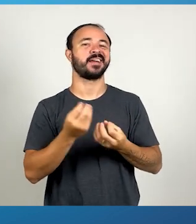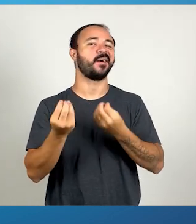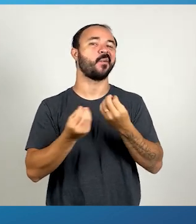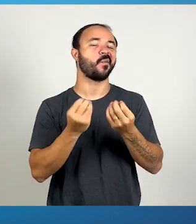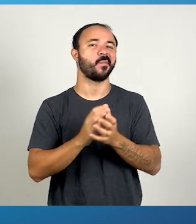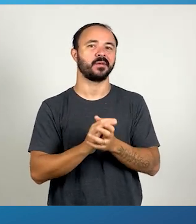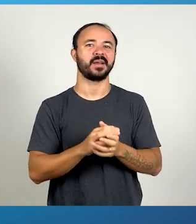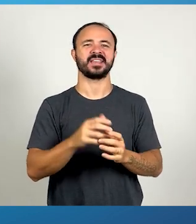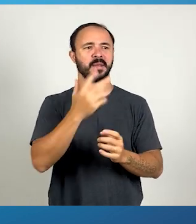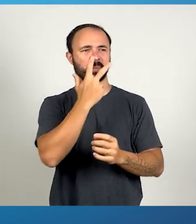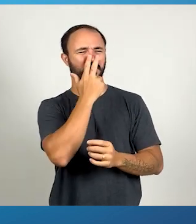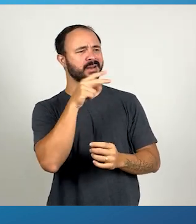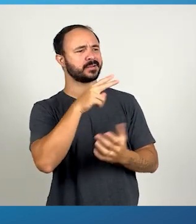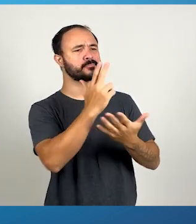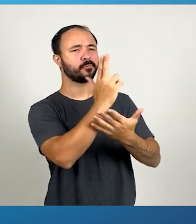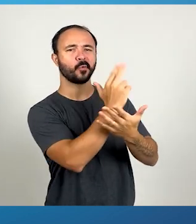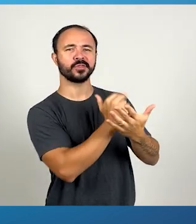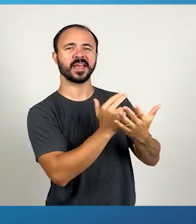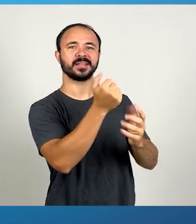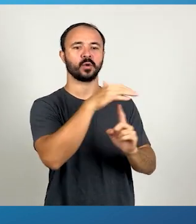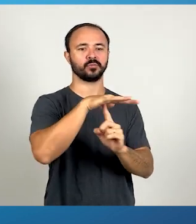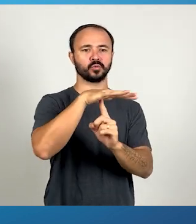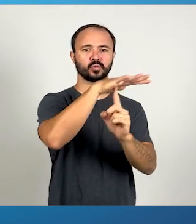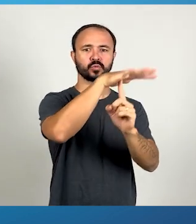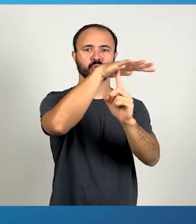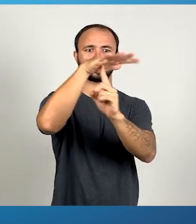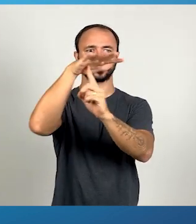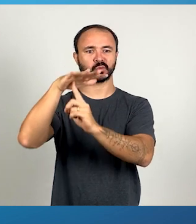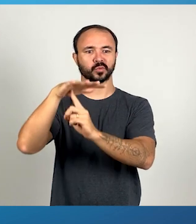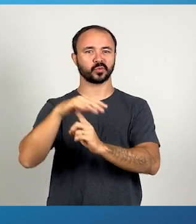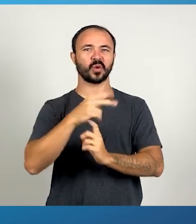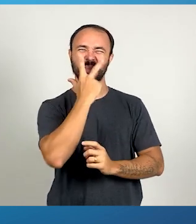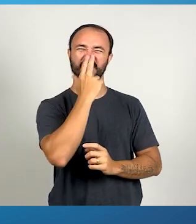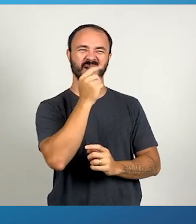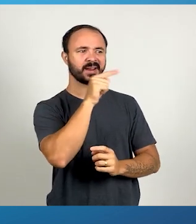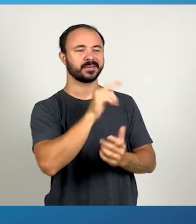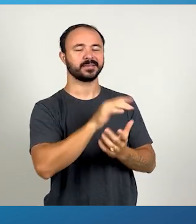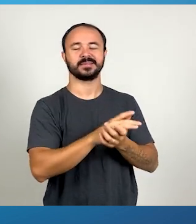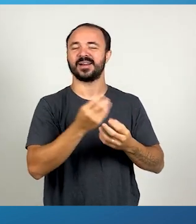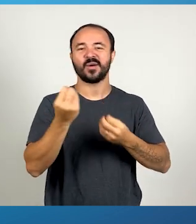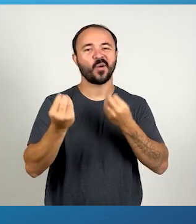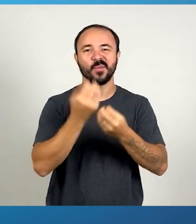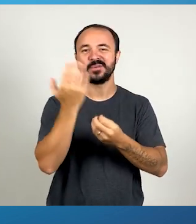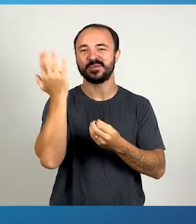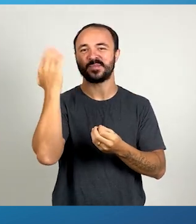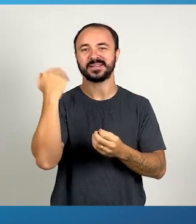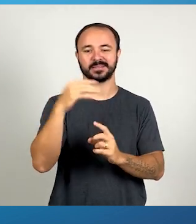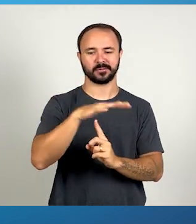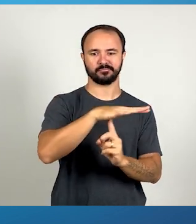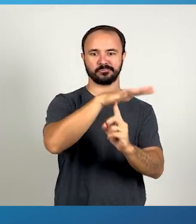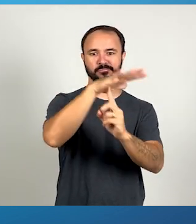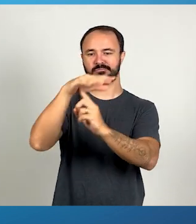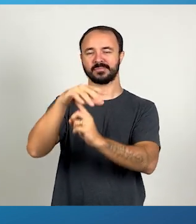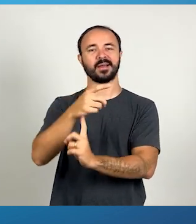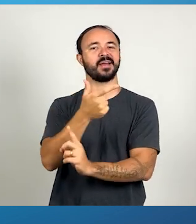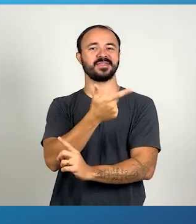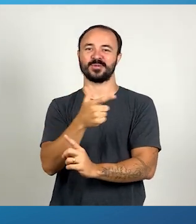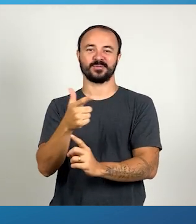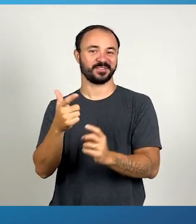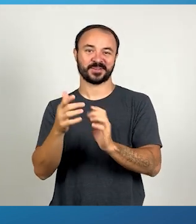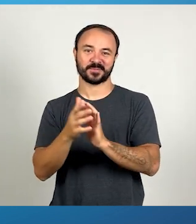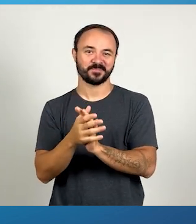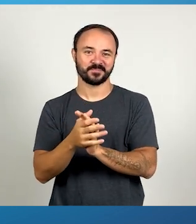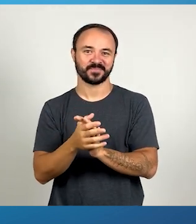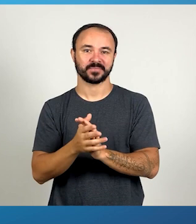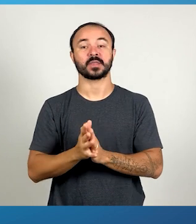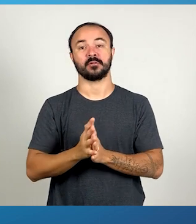nesse tempo? Então tem muitas teorias, mas acredito muito que a minha percepção é